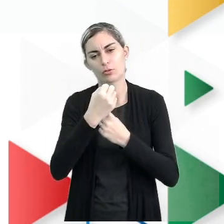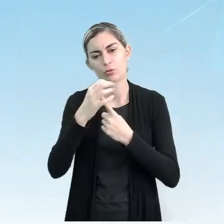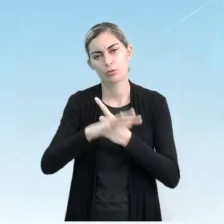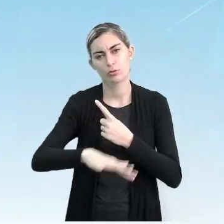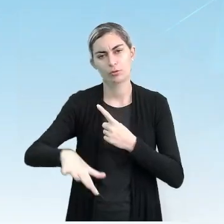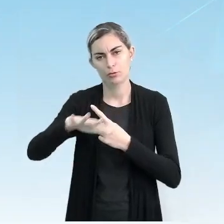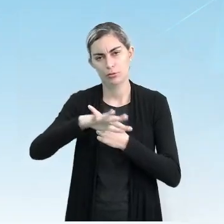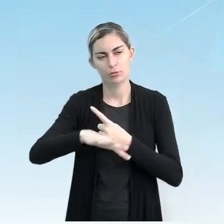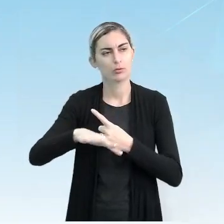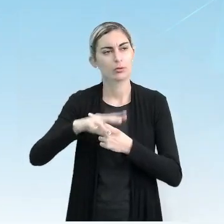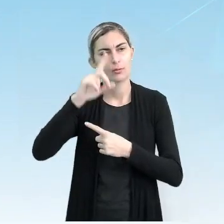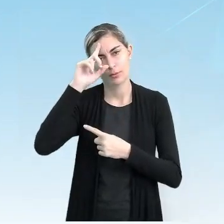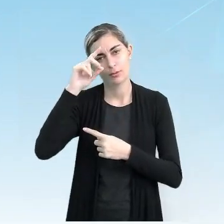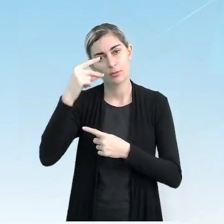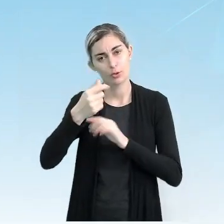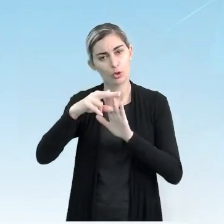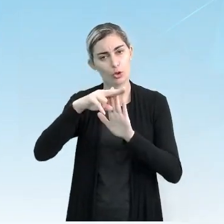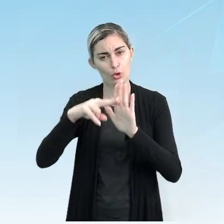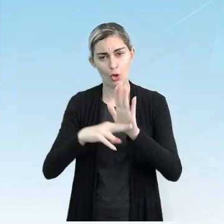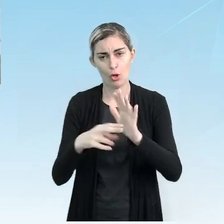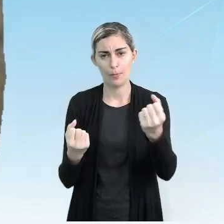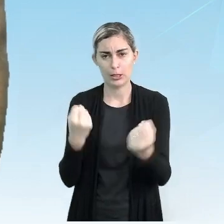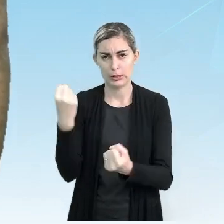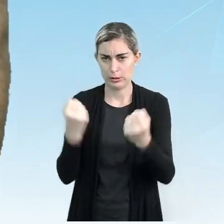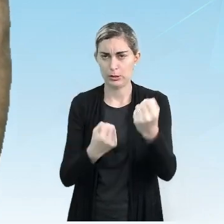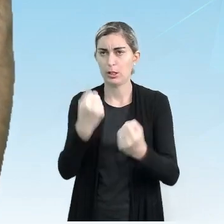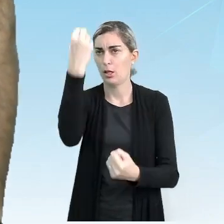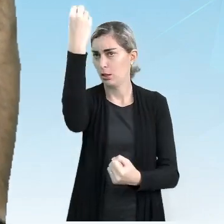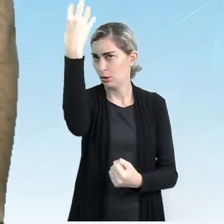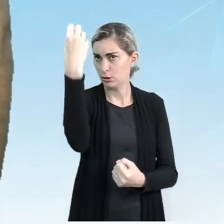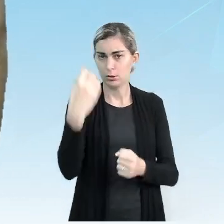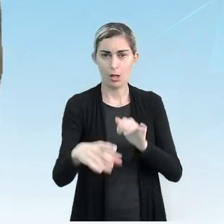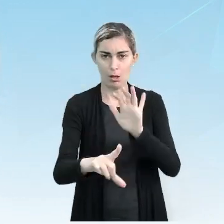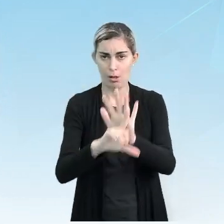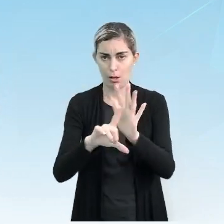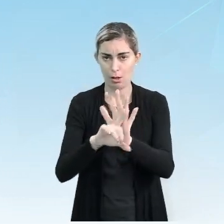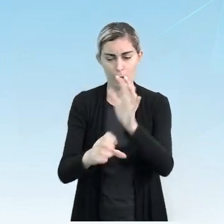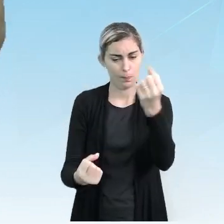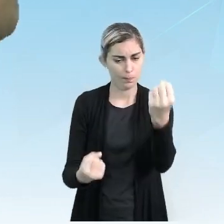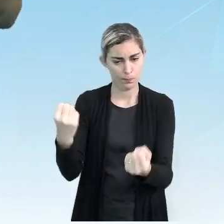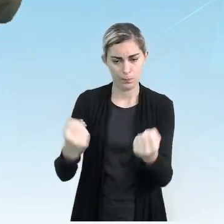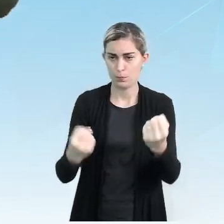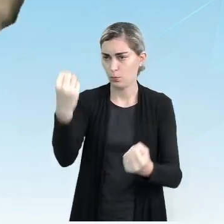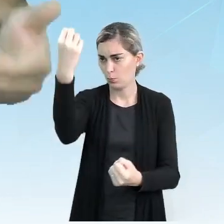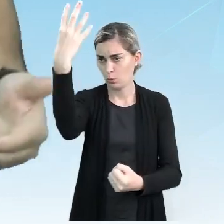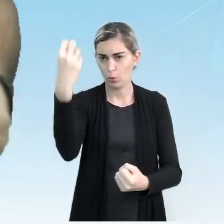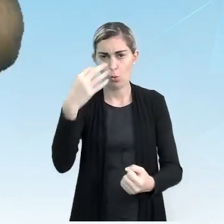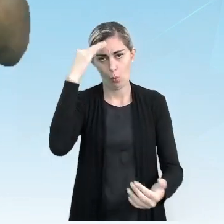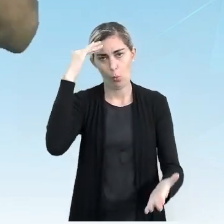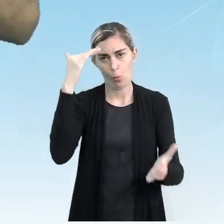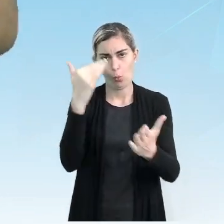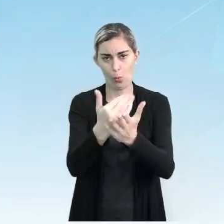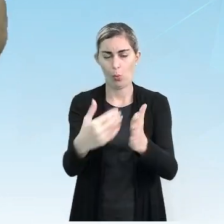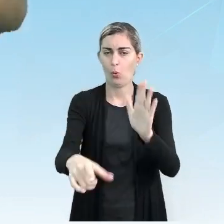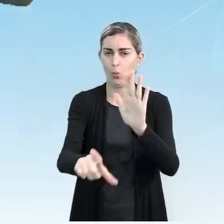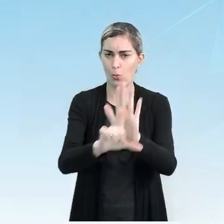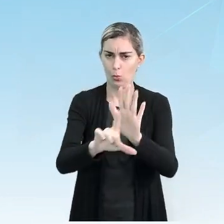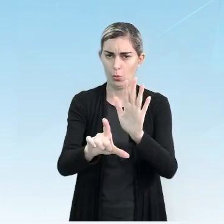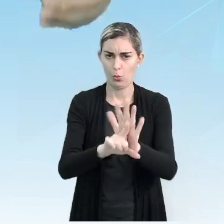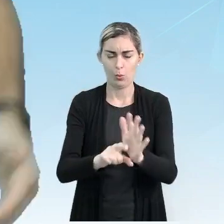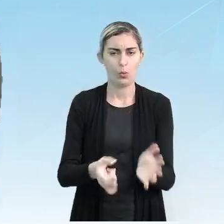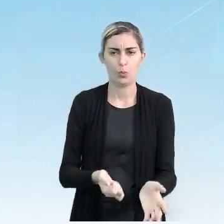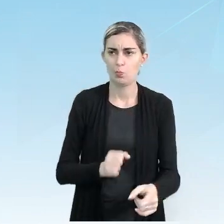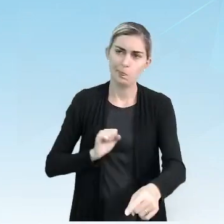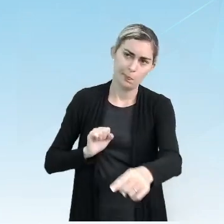lembrei agora. As normas de trânsito, as leis de trânsito. Exatamente. Cumprir as leis direitinho, não